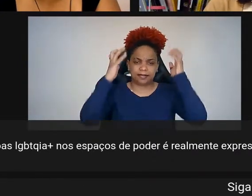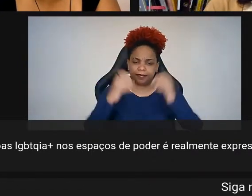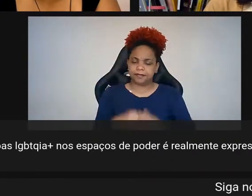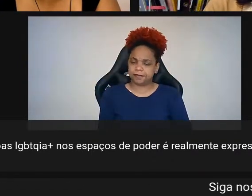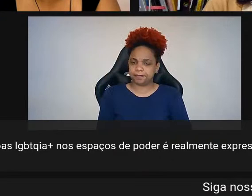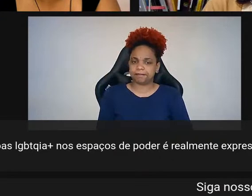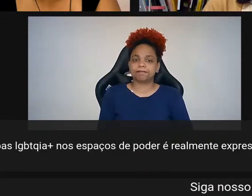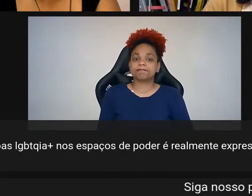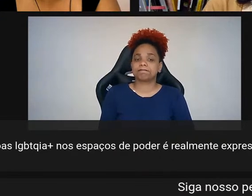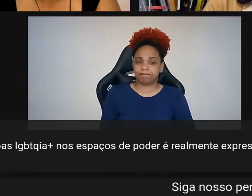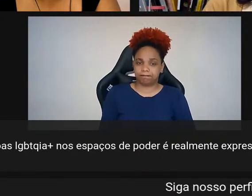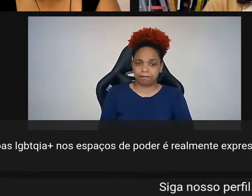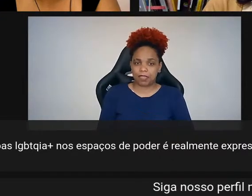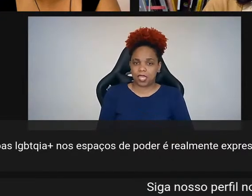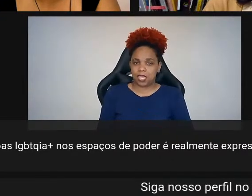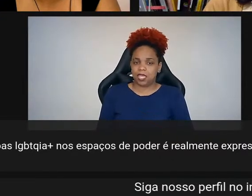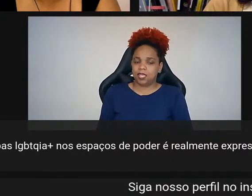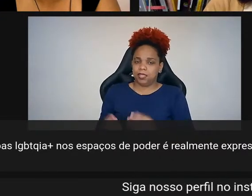Perfeito.